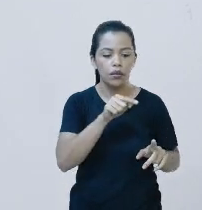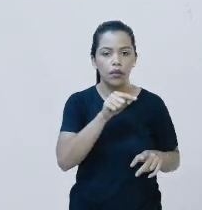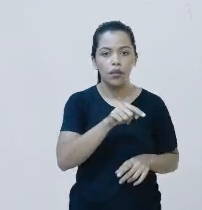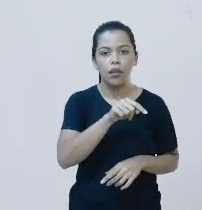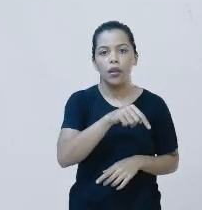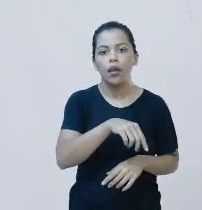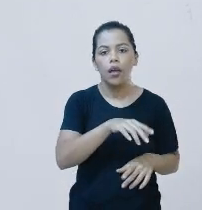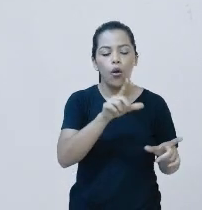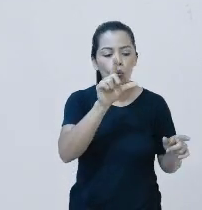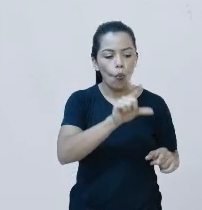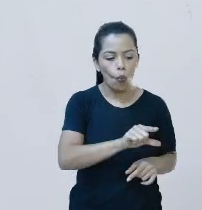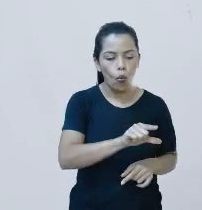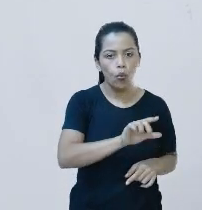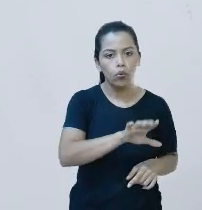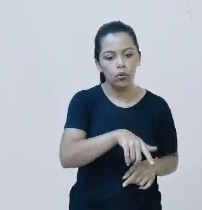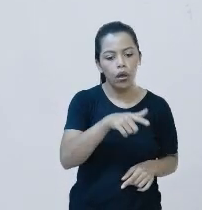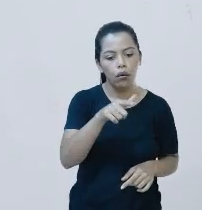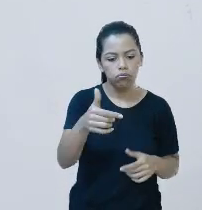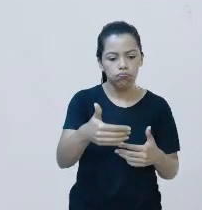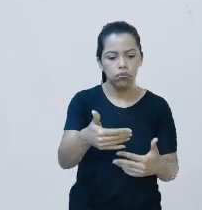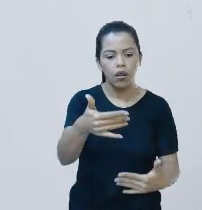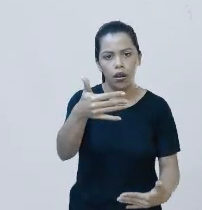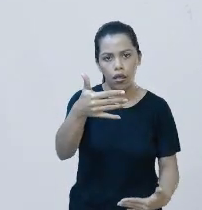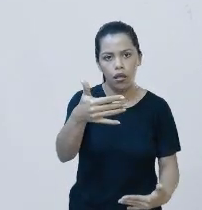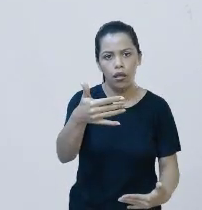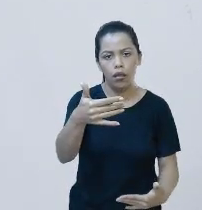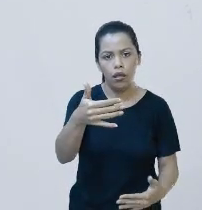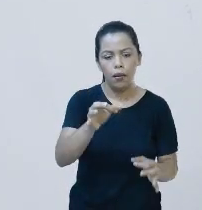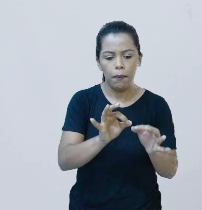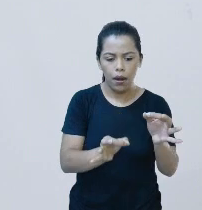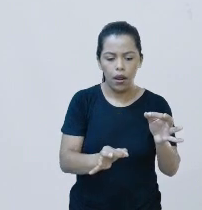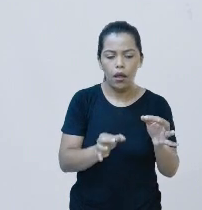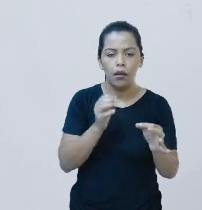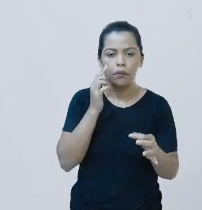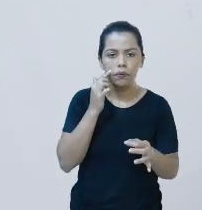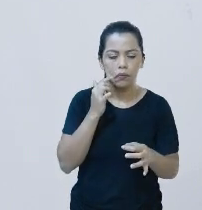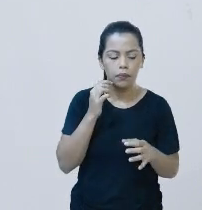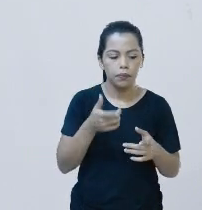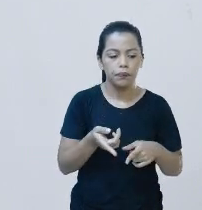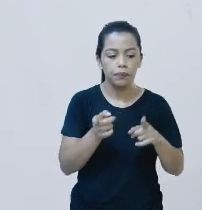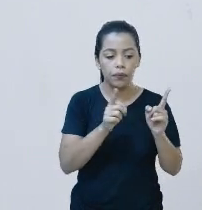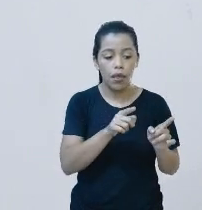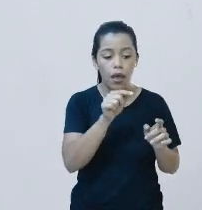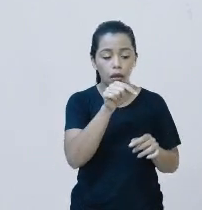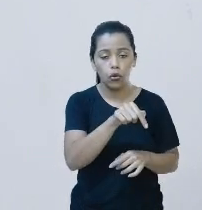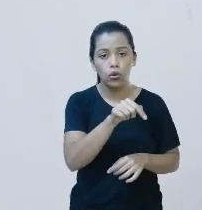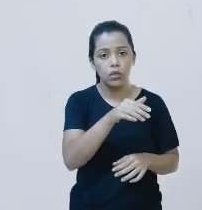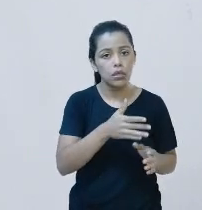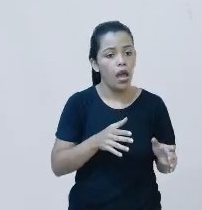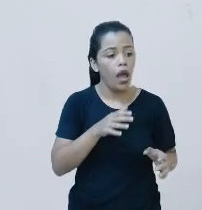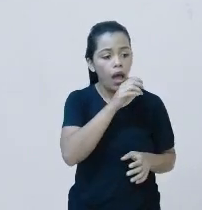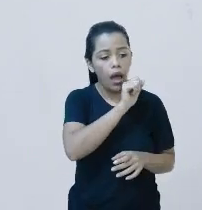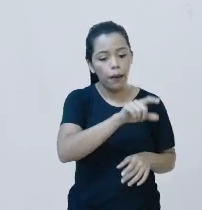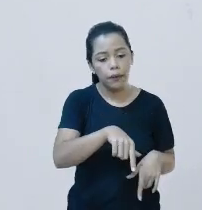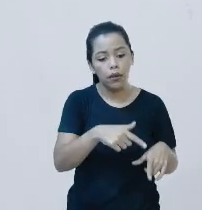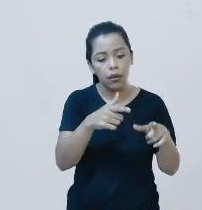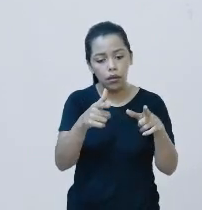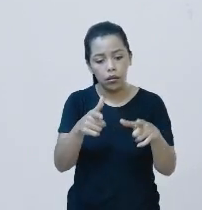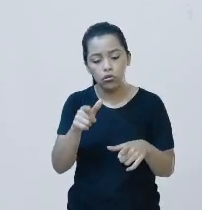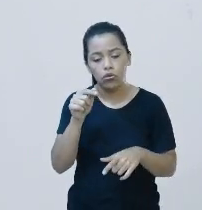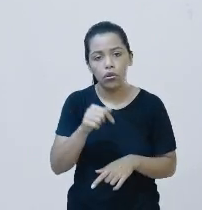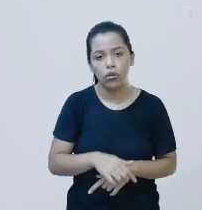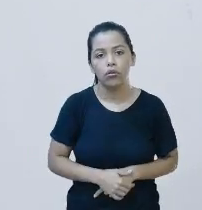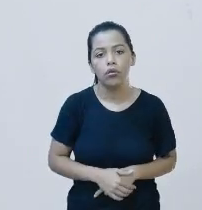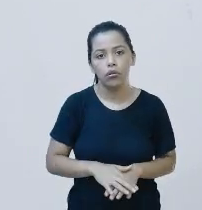é curta, enquanto a reportagem é um pouco mais longa. A notícia, ela é imediata. O jornalista